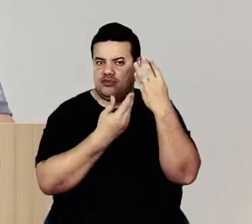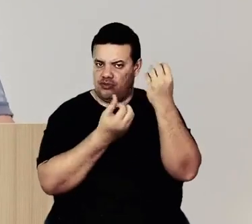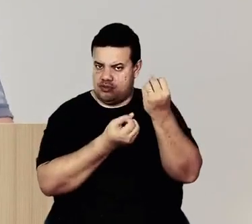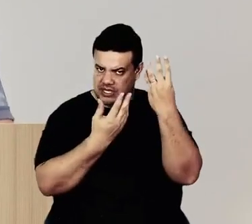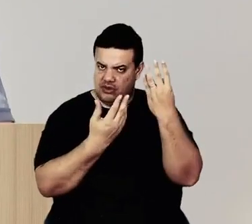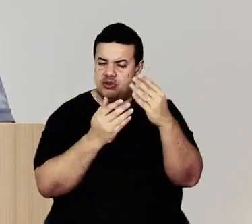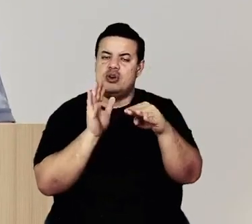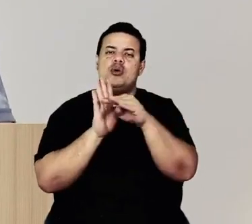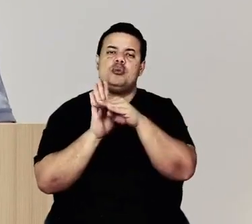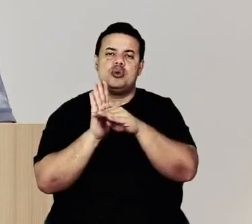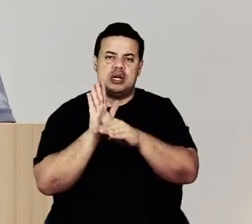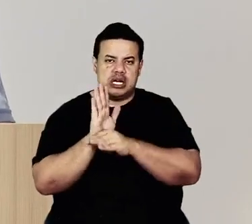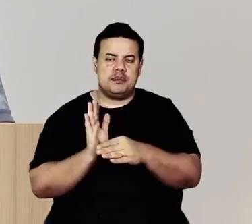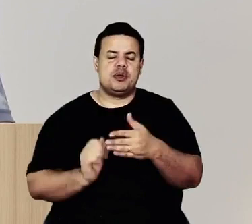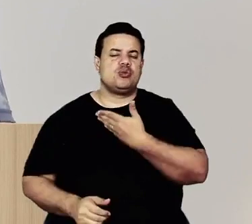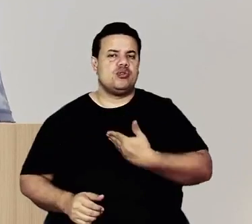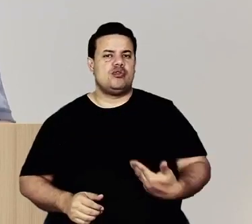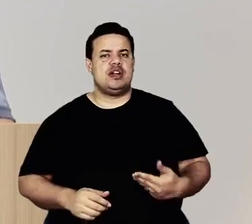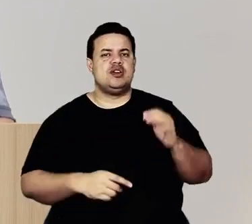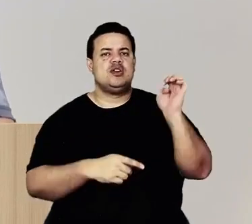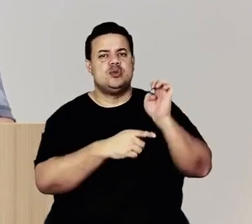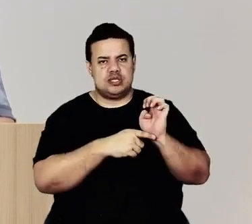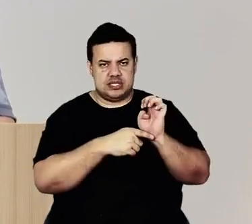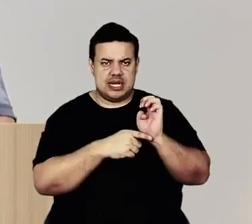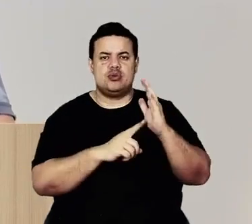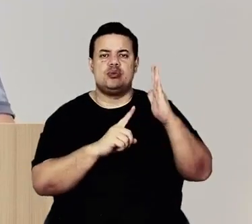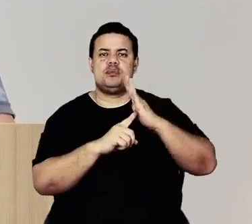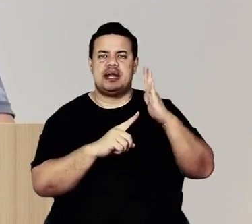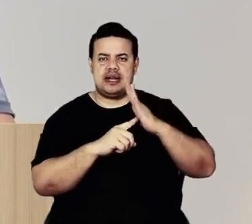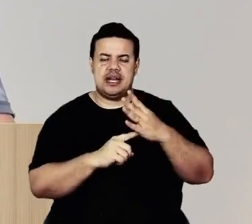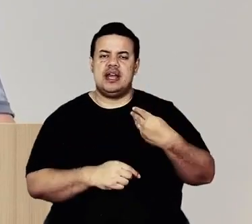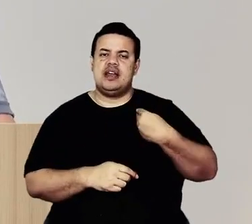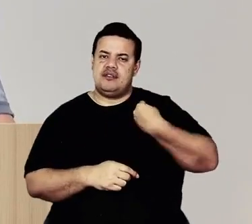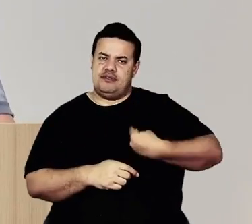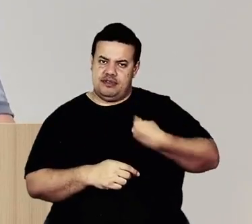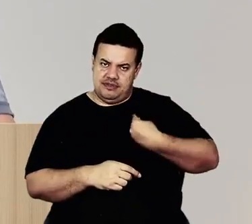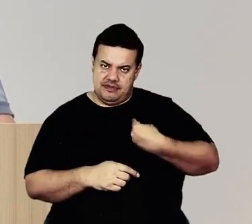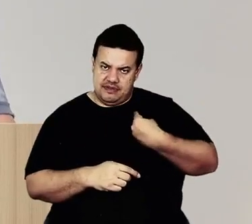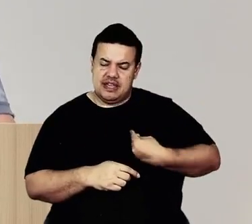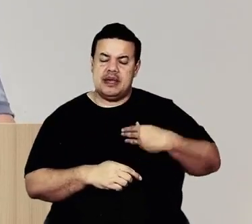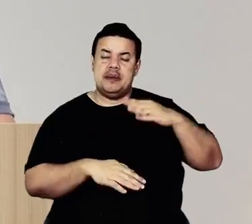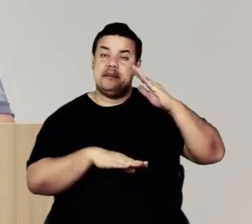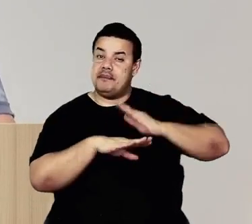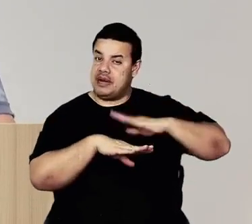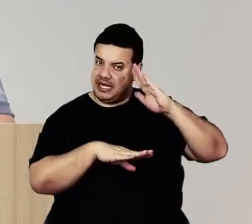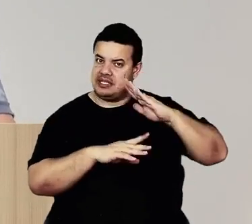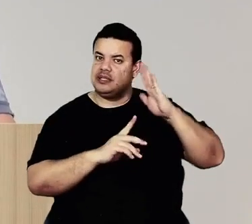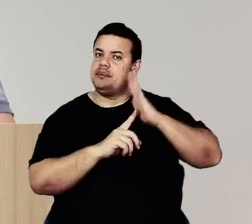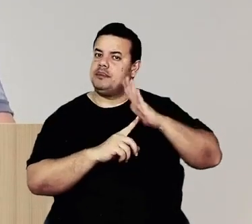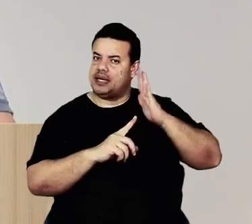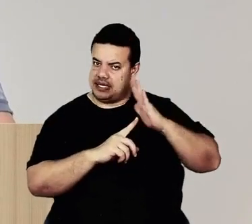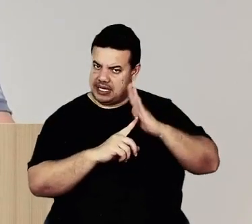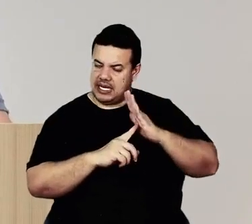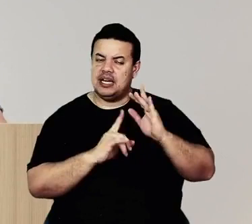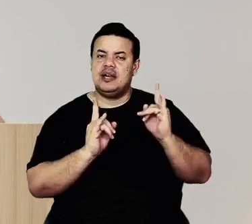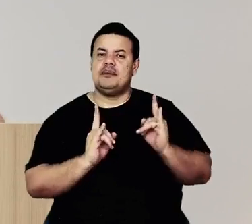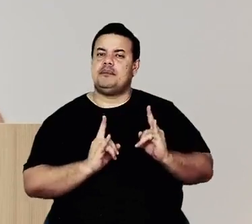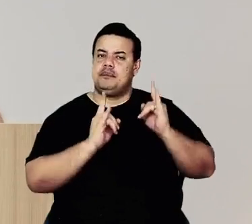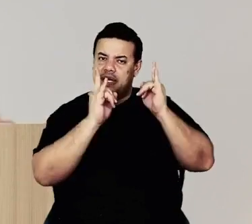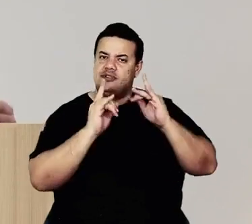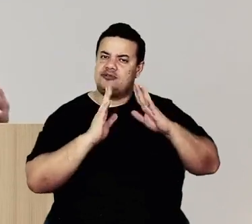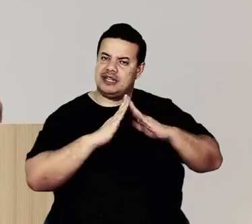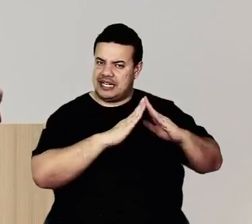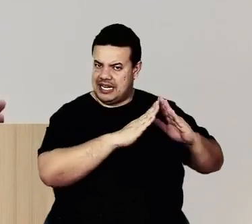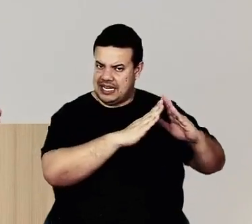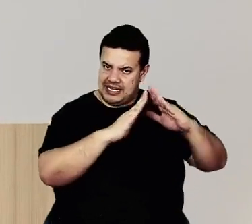Paraná e viver mais Paraná São condomínios resid iis fechados e